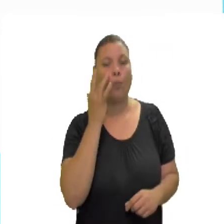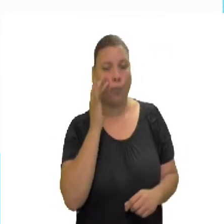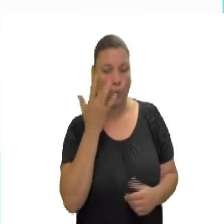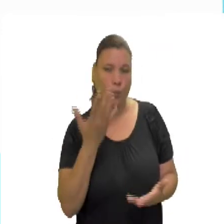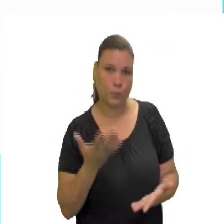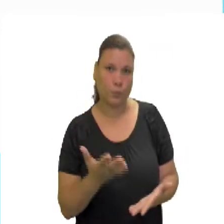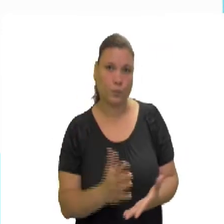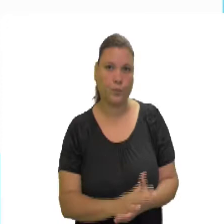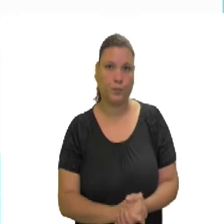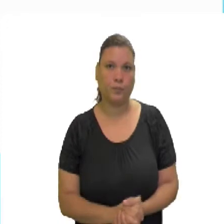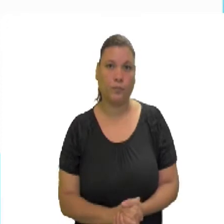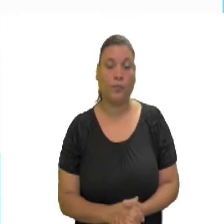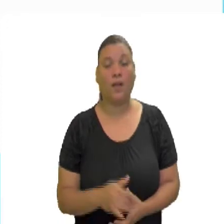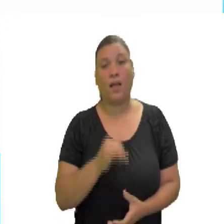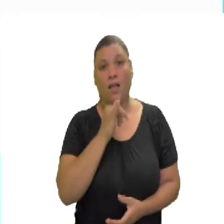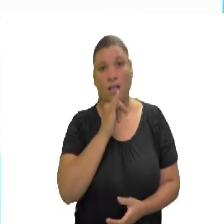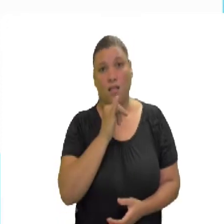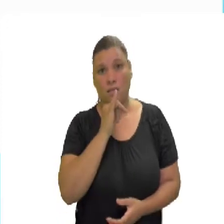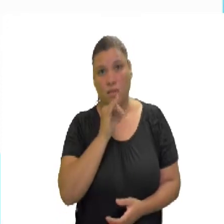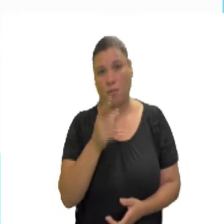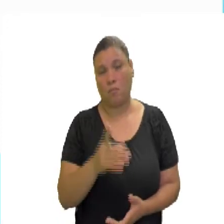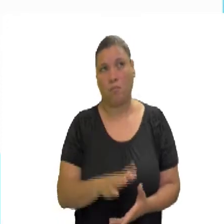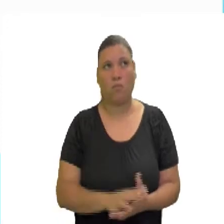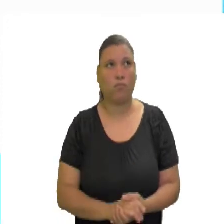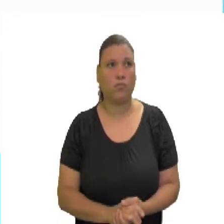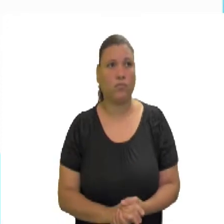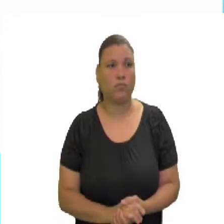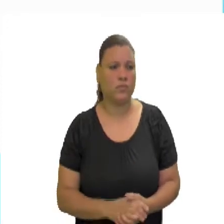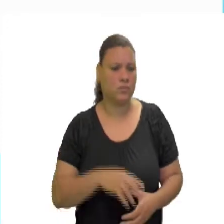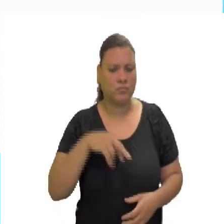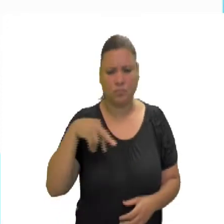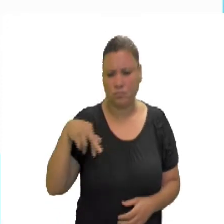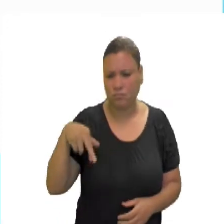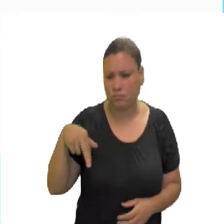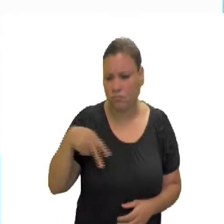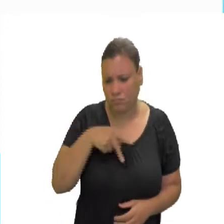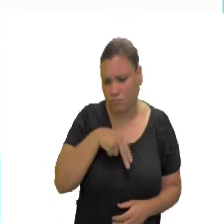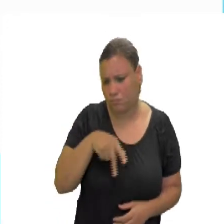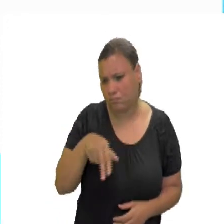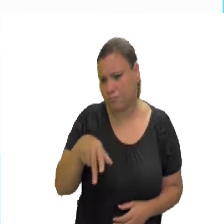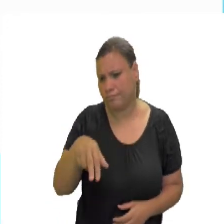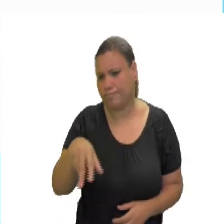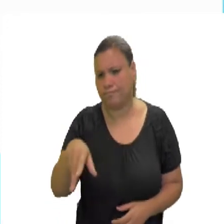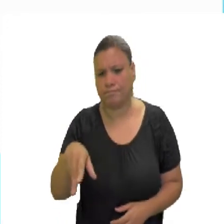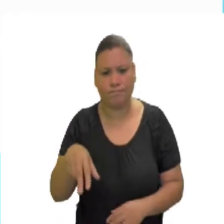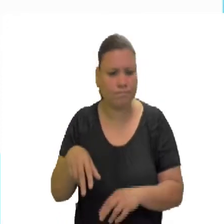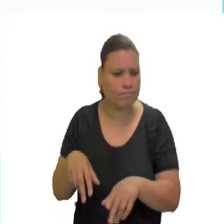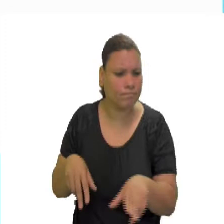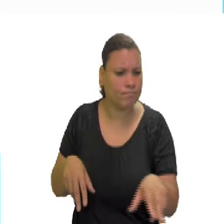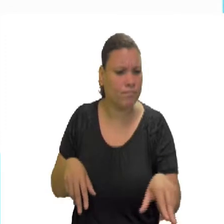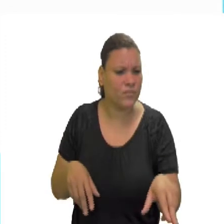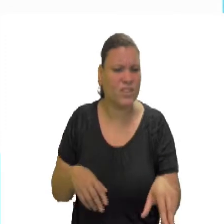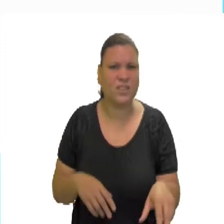por outras estradas ou estradas fossem criadas sem que fosse informado